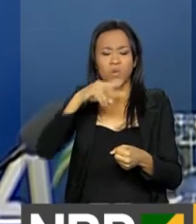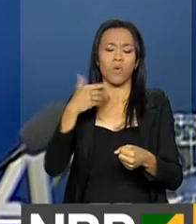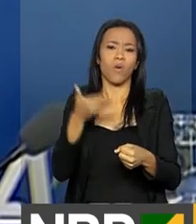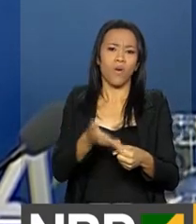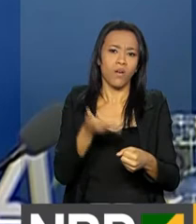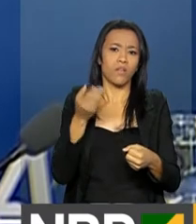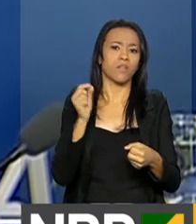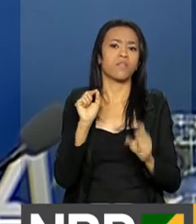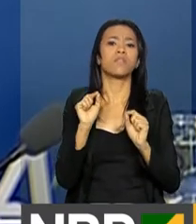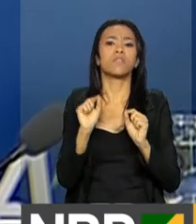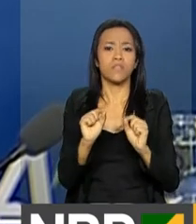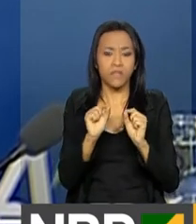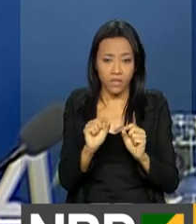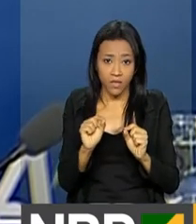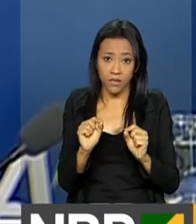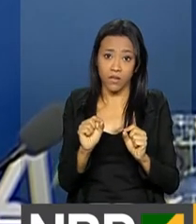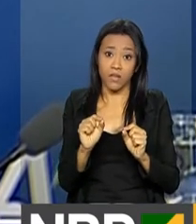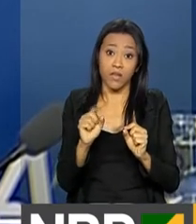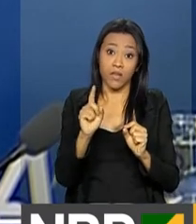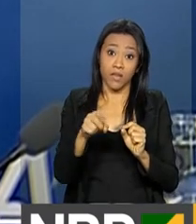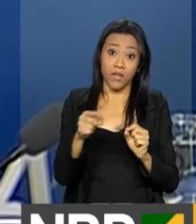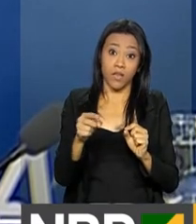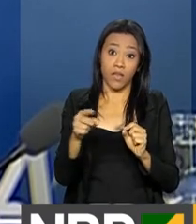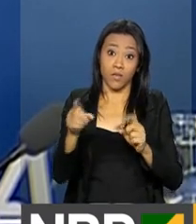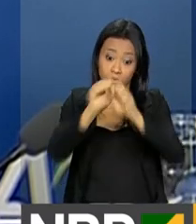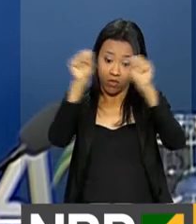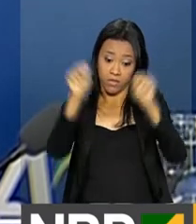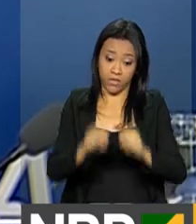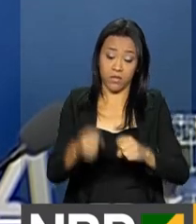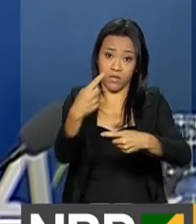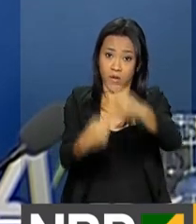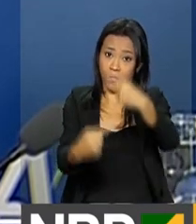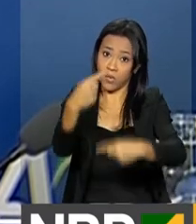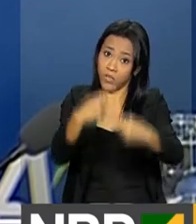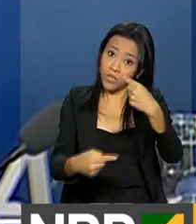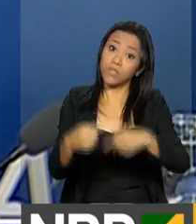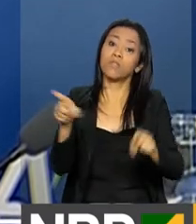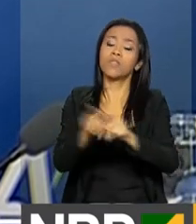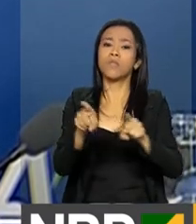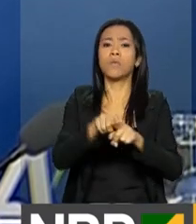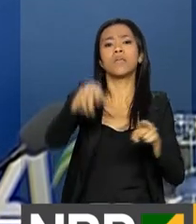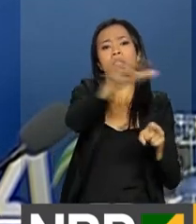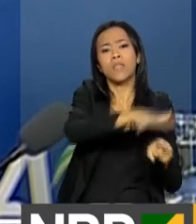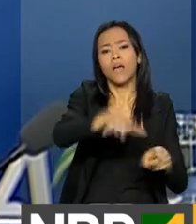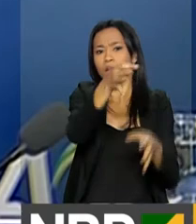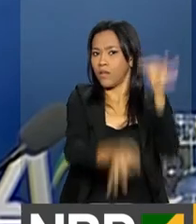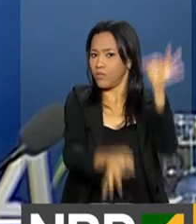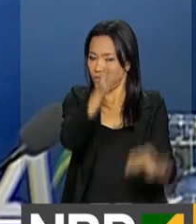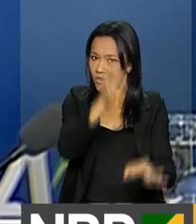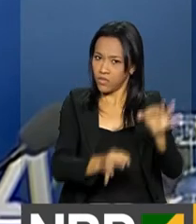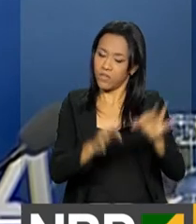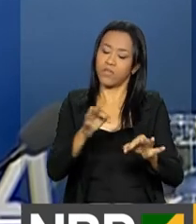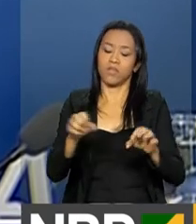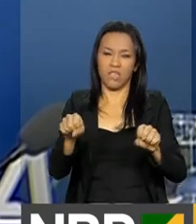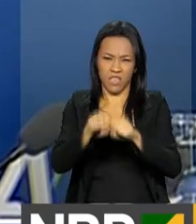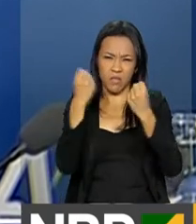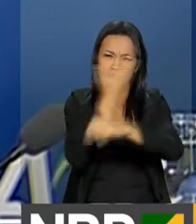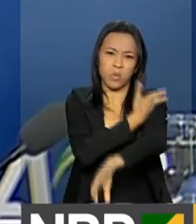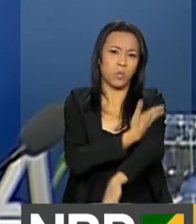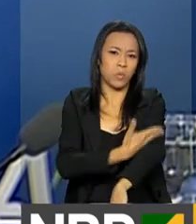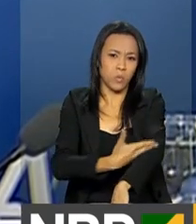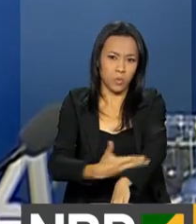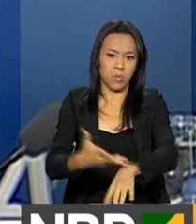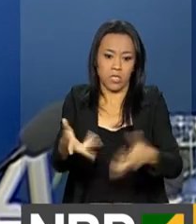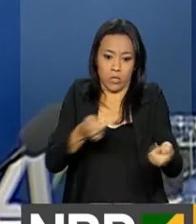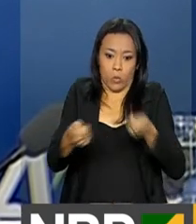neologismo, o nosso sistema político e o nosso sistema jurídico, né? Eu espero que daqui a